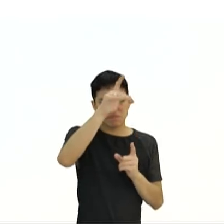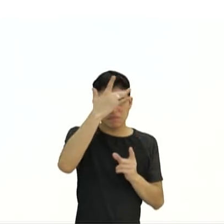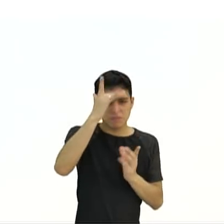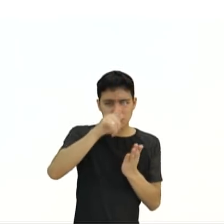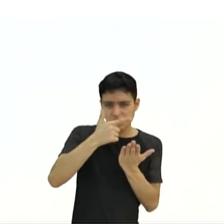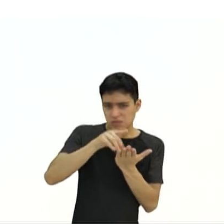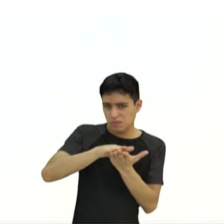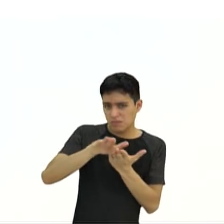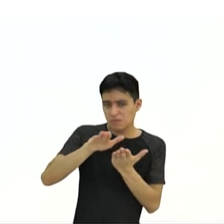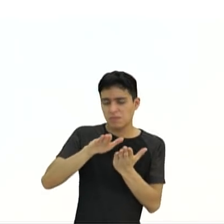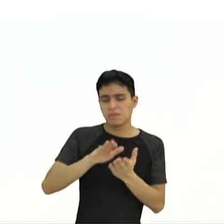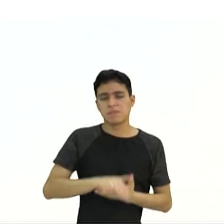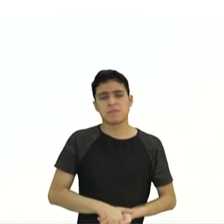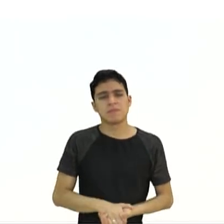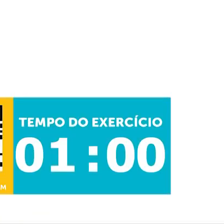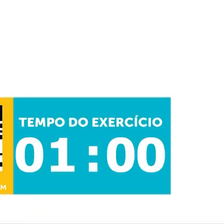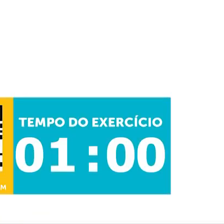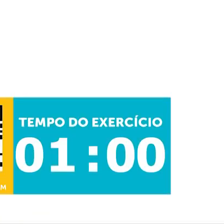notícia?